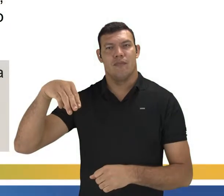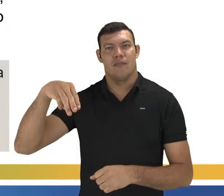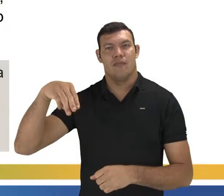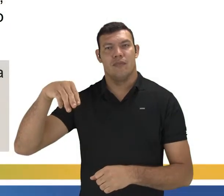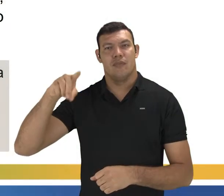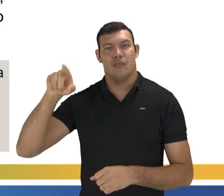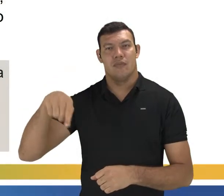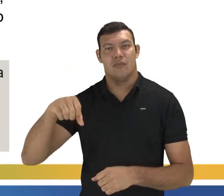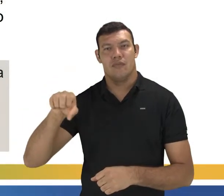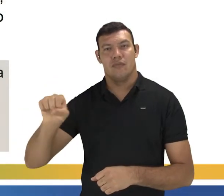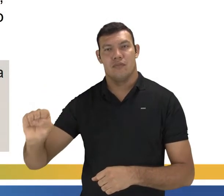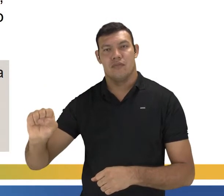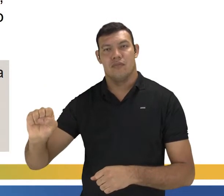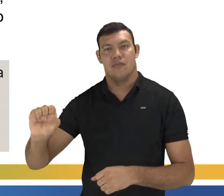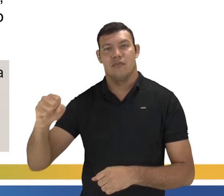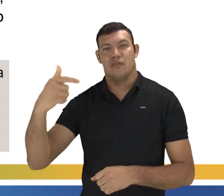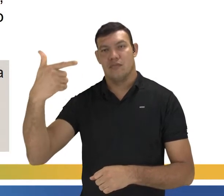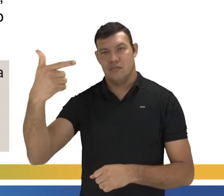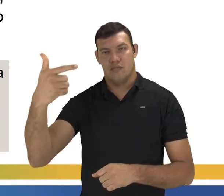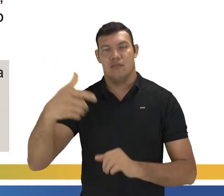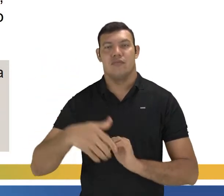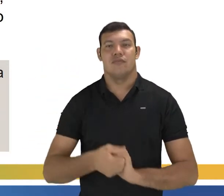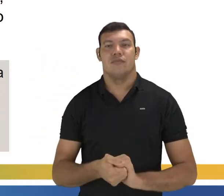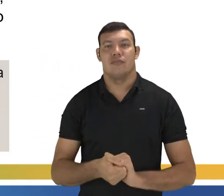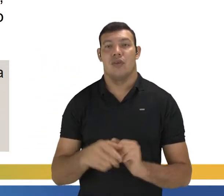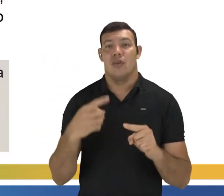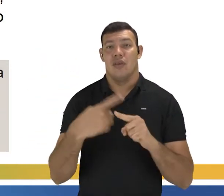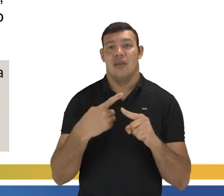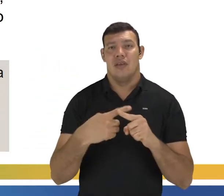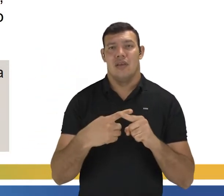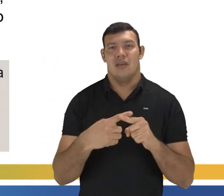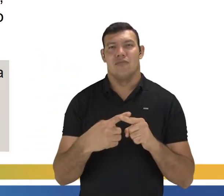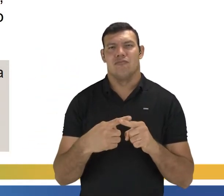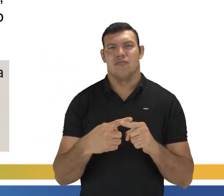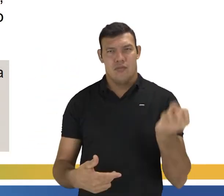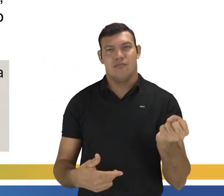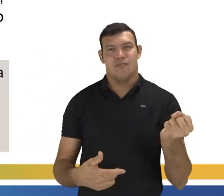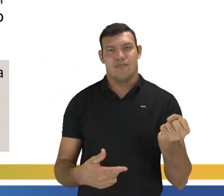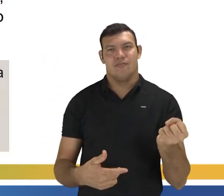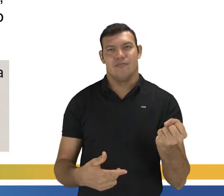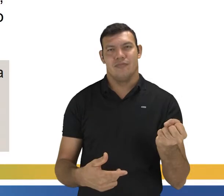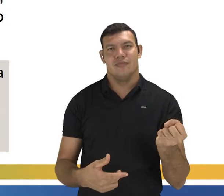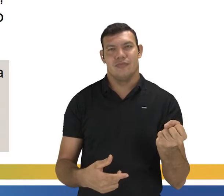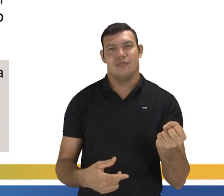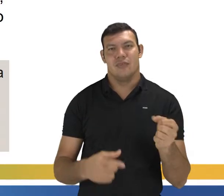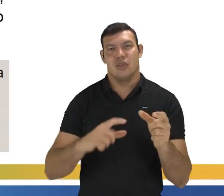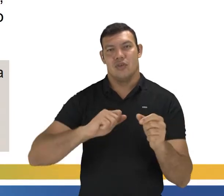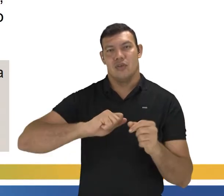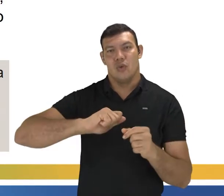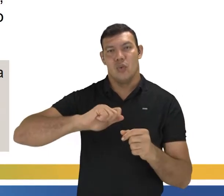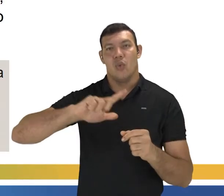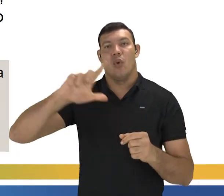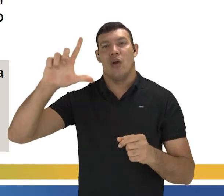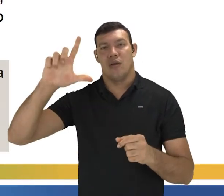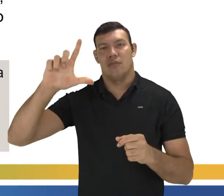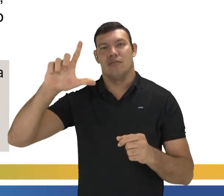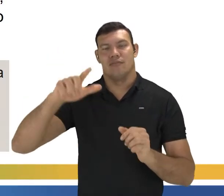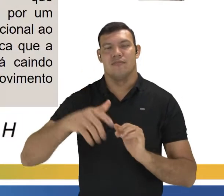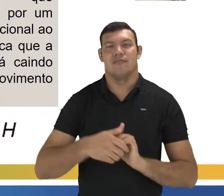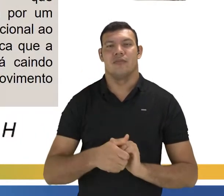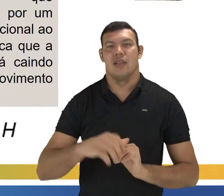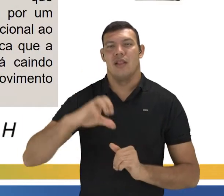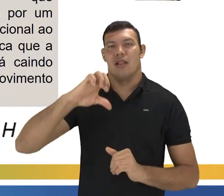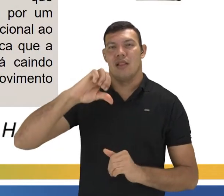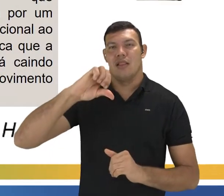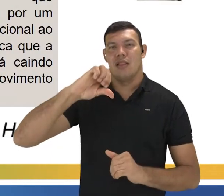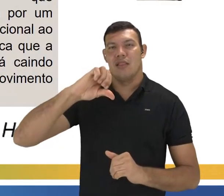e significa que o corpo aumenta sua velocidade 9,8 m e a cada segundo certo